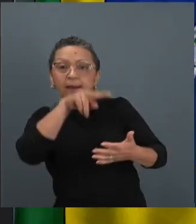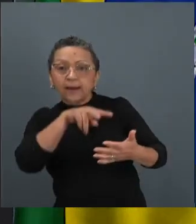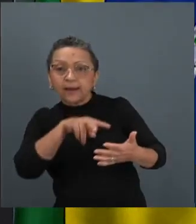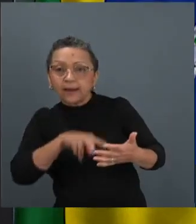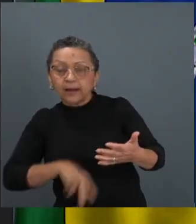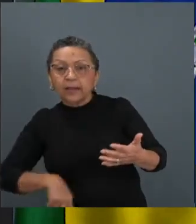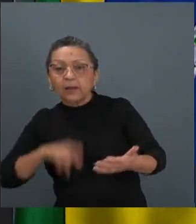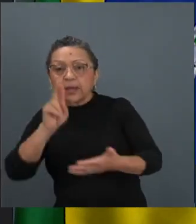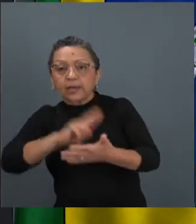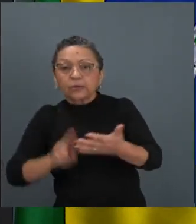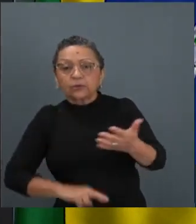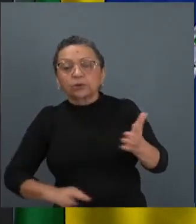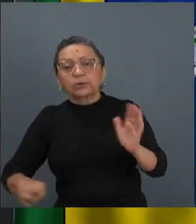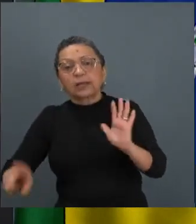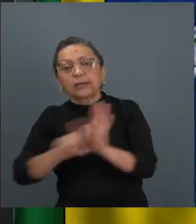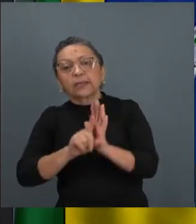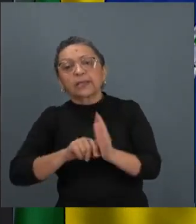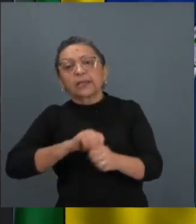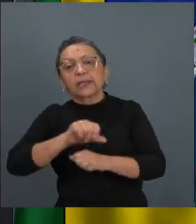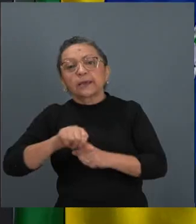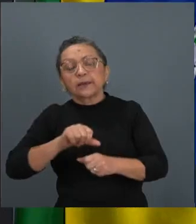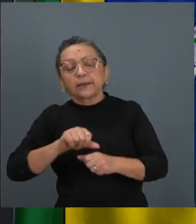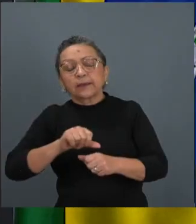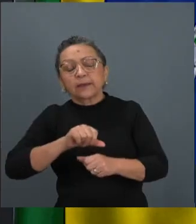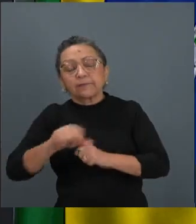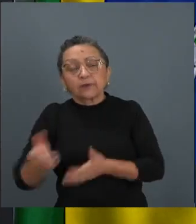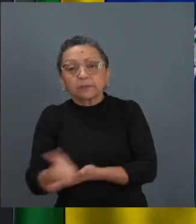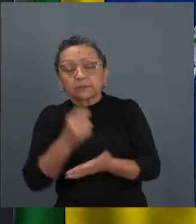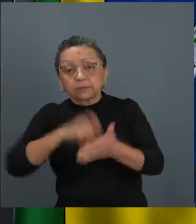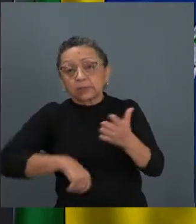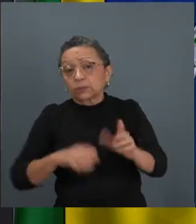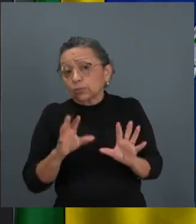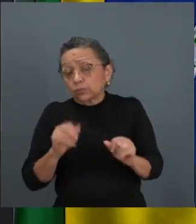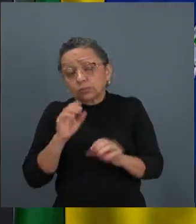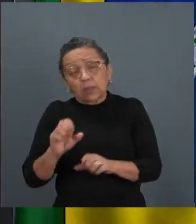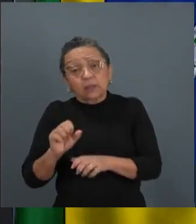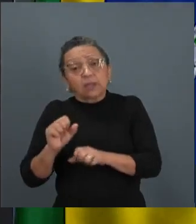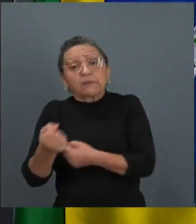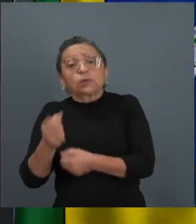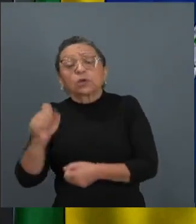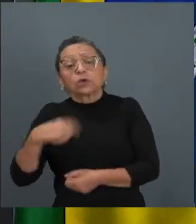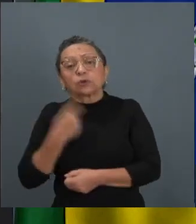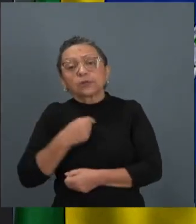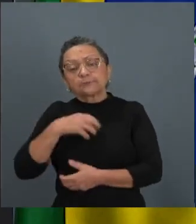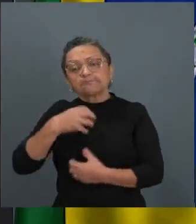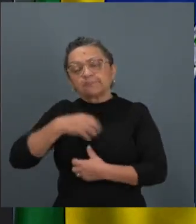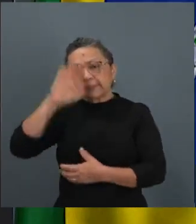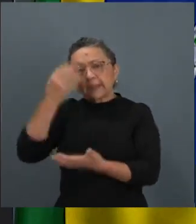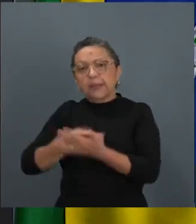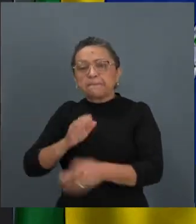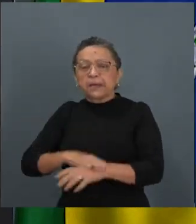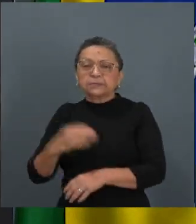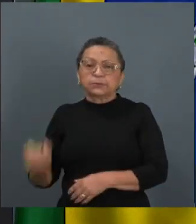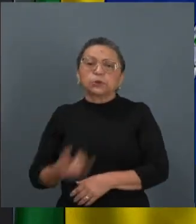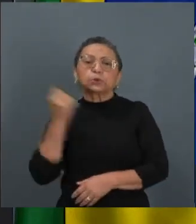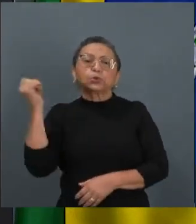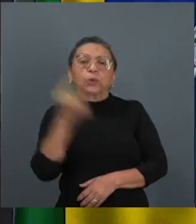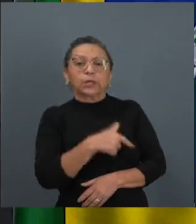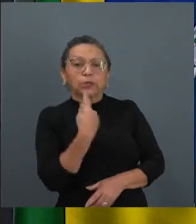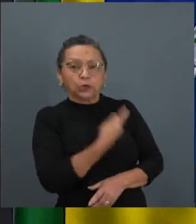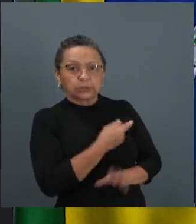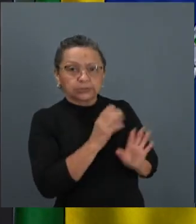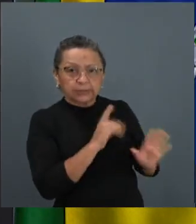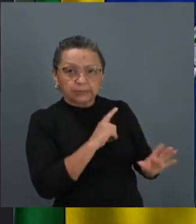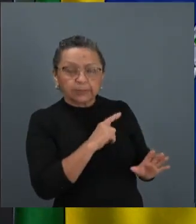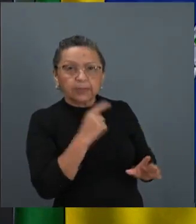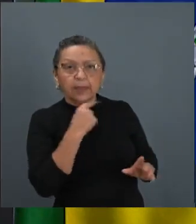do relatório da reforma tributária, em defesa do que acreditamos que é mais importante do que nós somos, que é